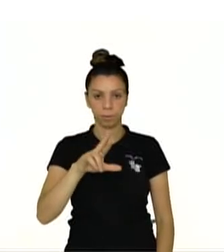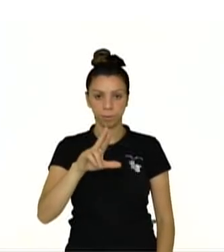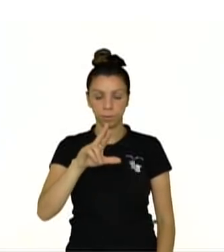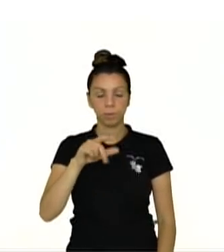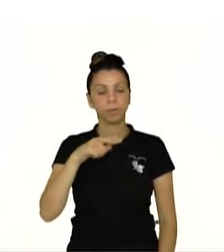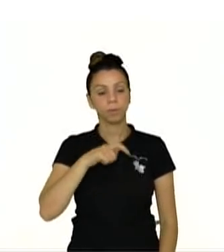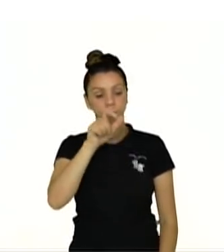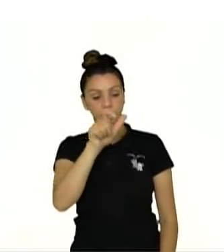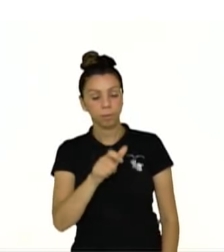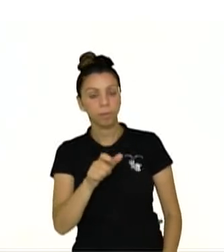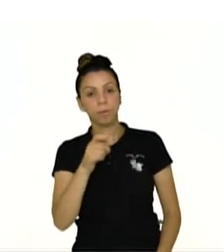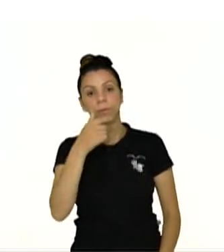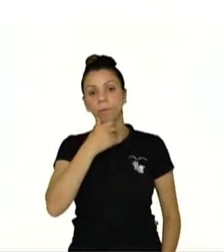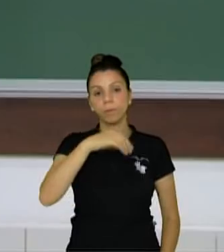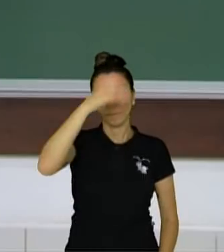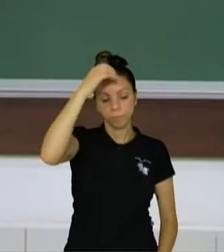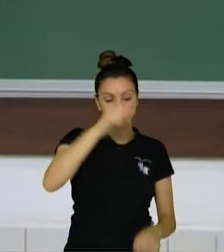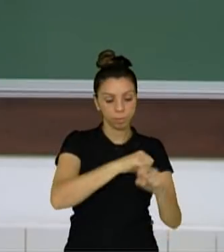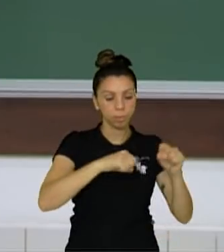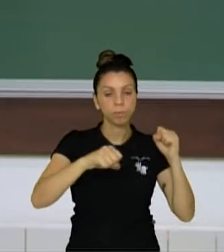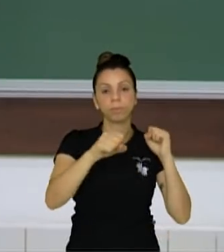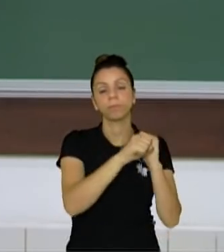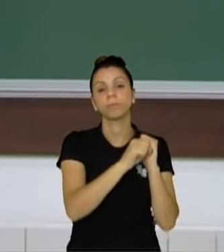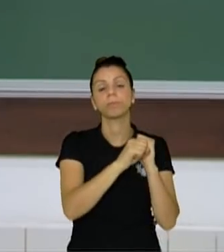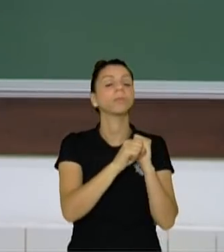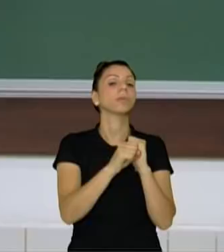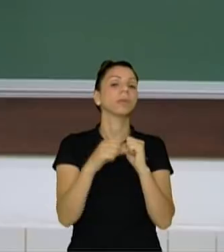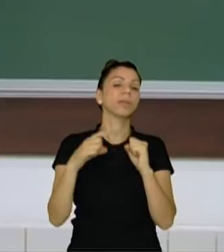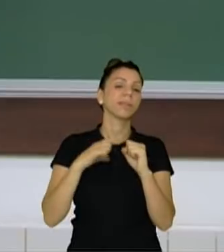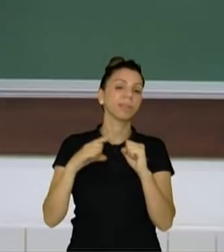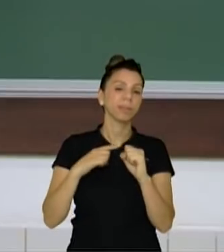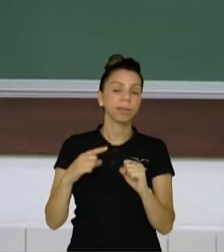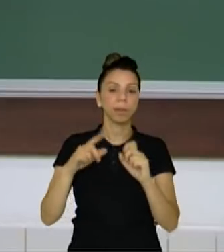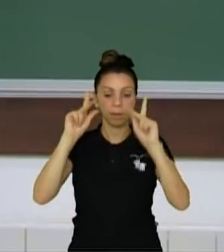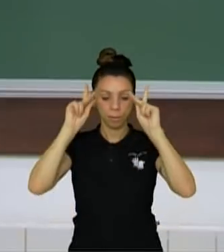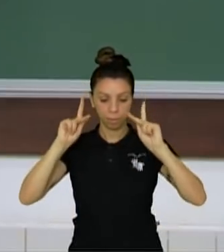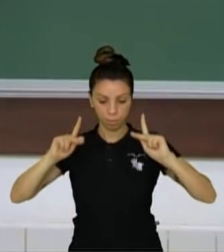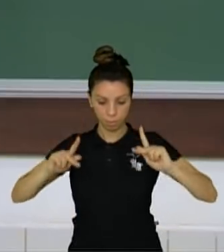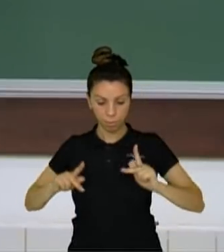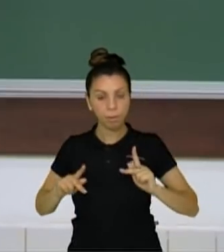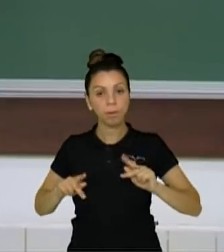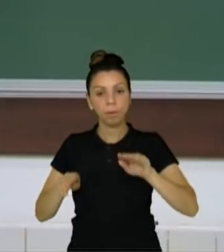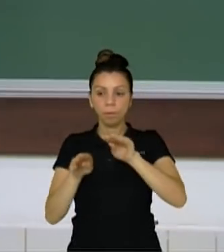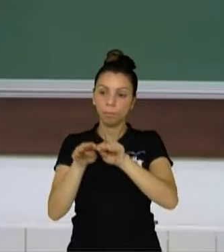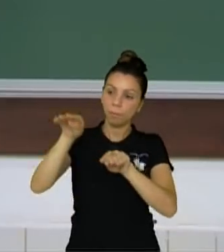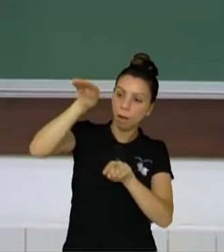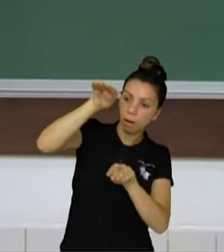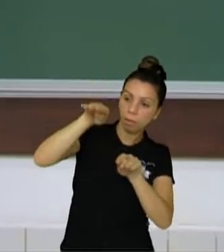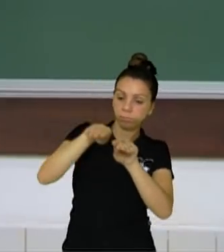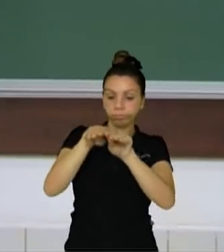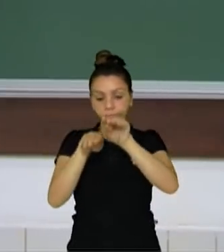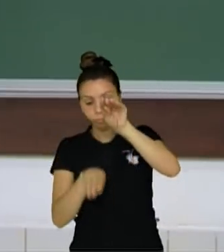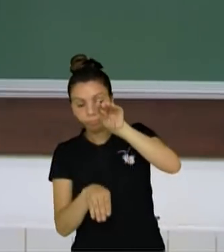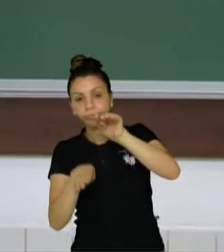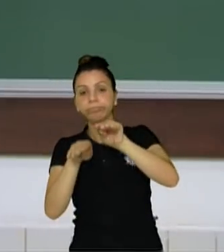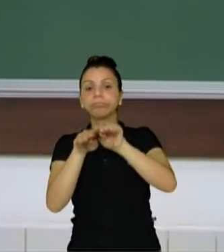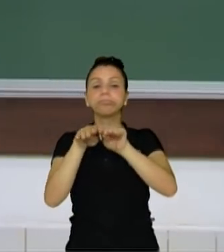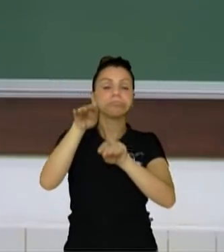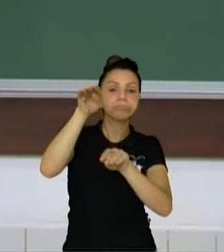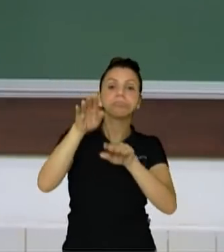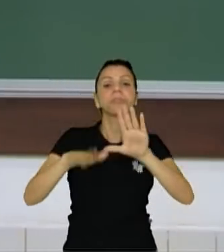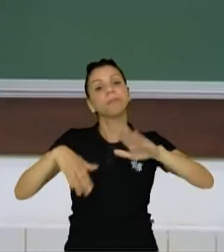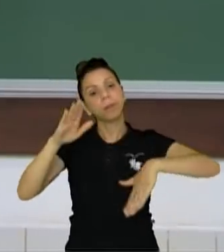darwinismo social que existem seres humanos em estágios diferentes, alguns primitivos, outros